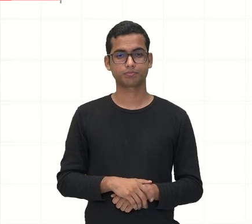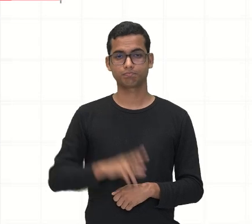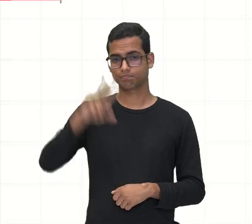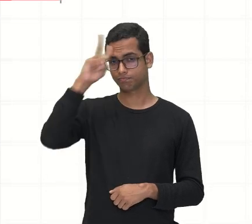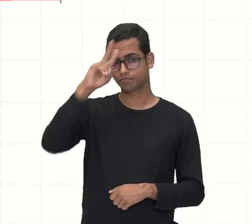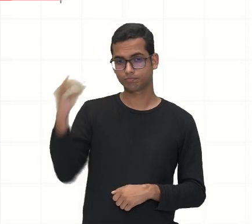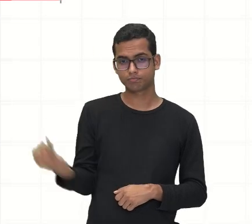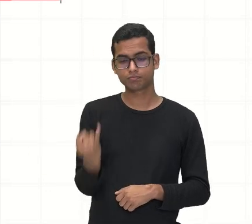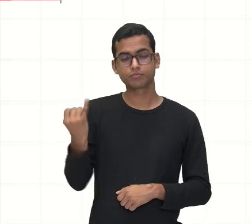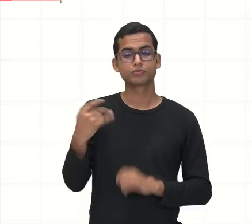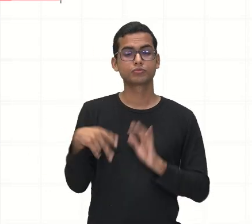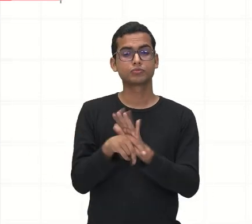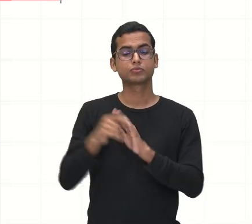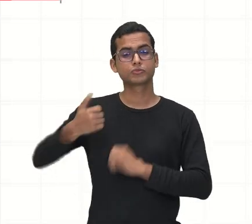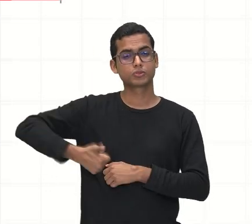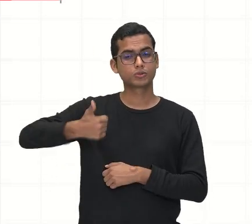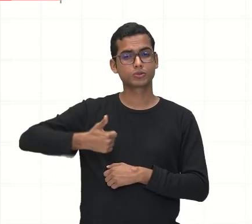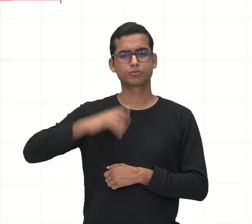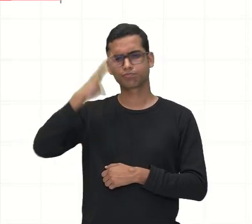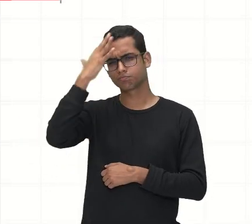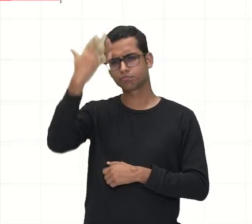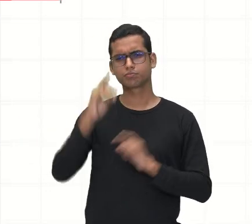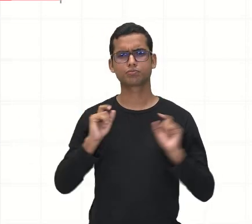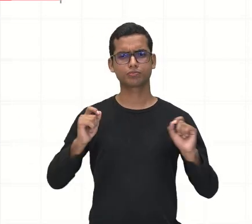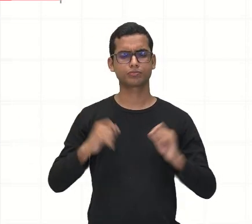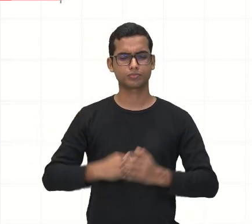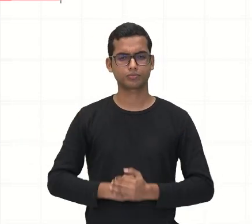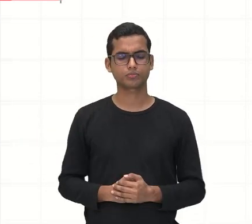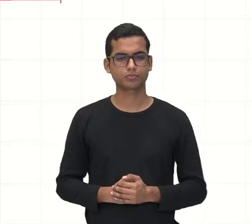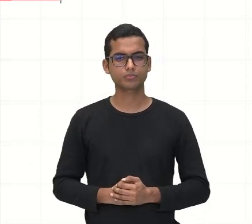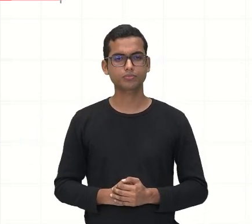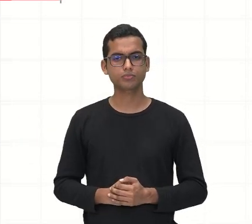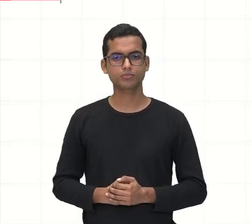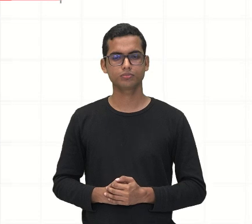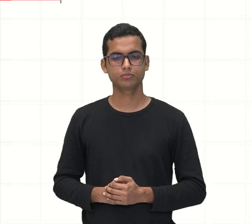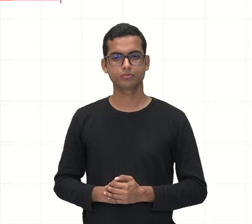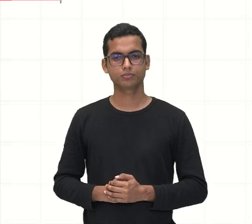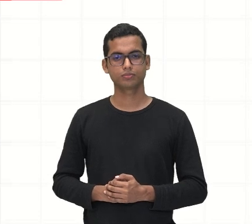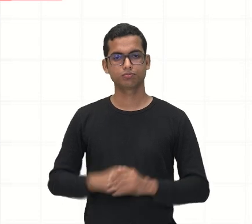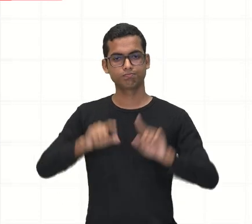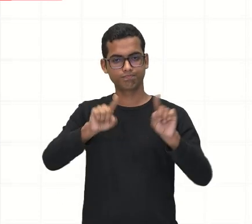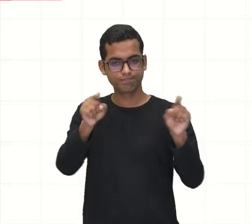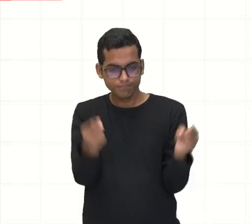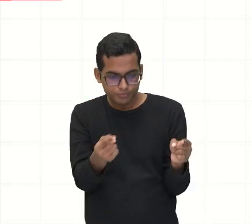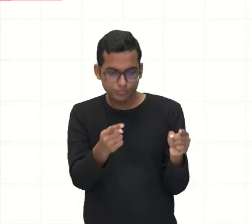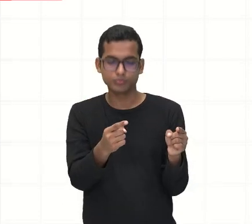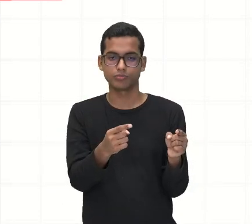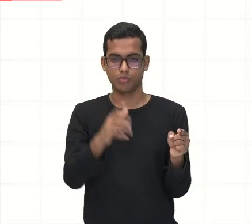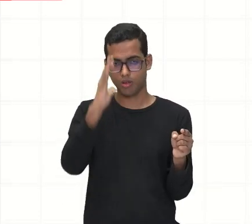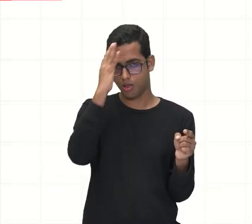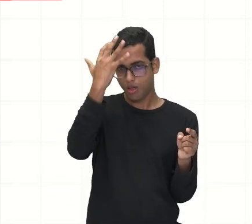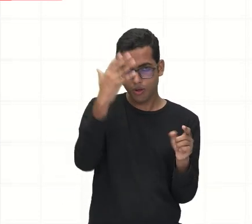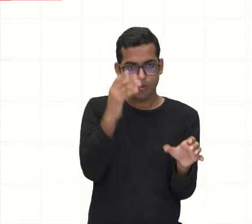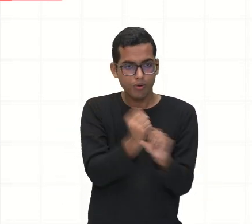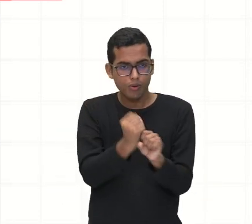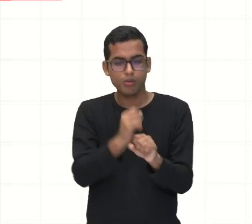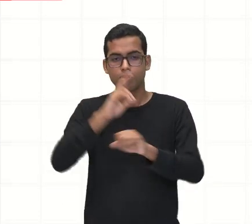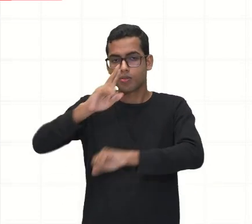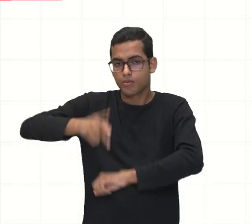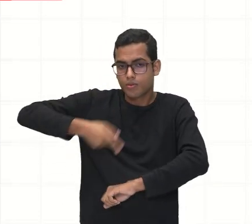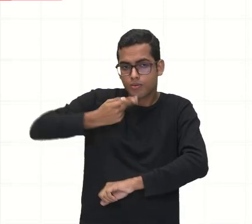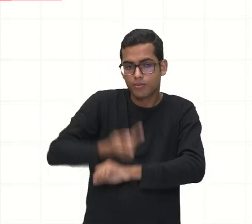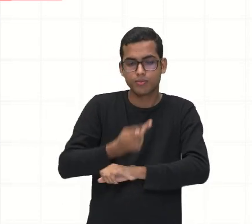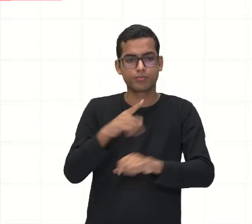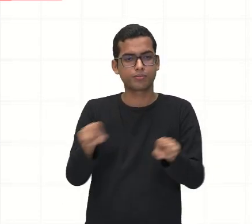os parênteses, resolve primeiro as operações que estão dentro do parêntese, depois resolve as